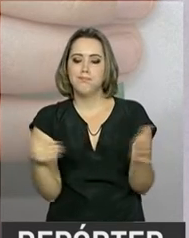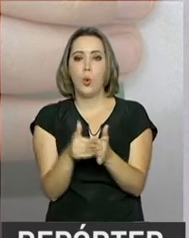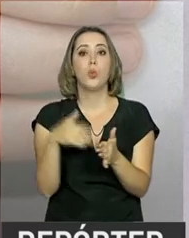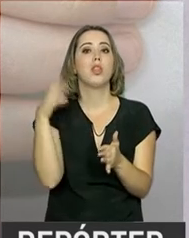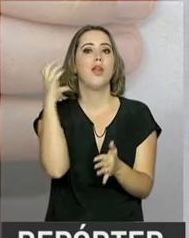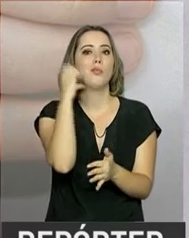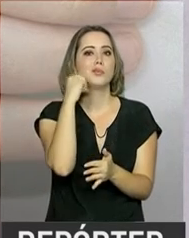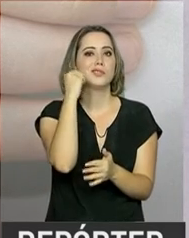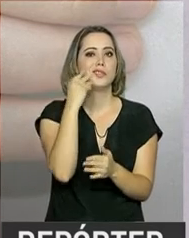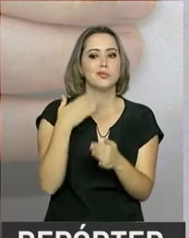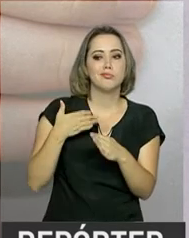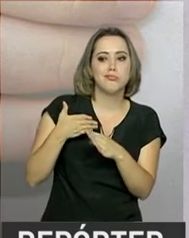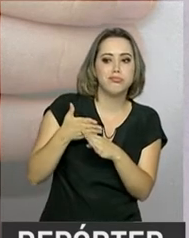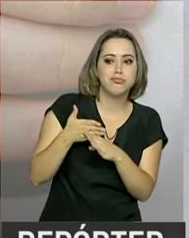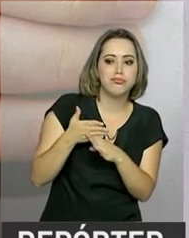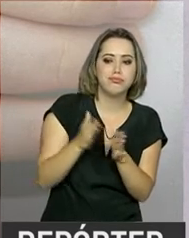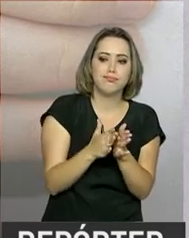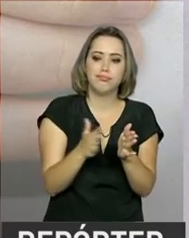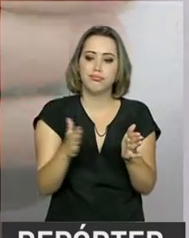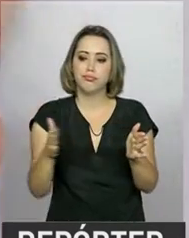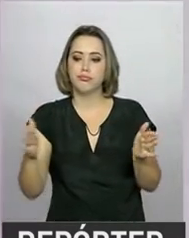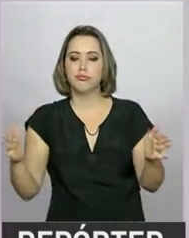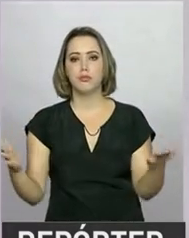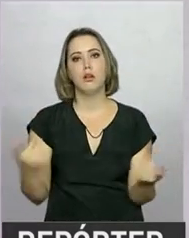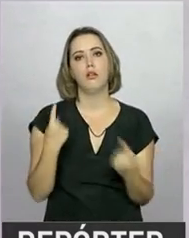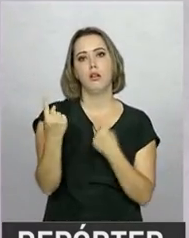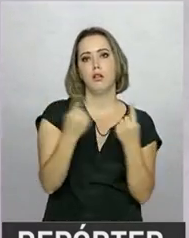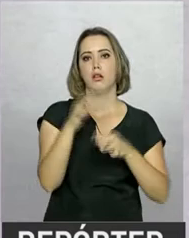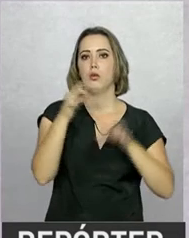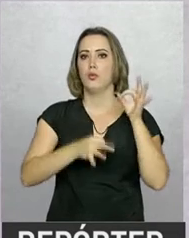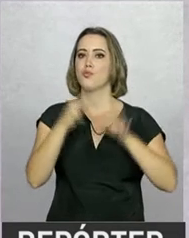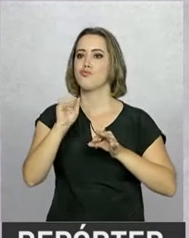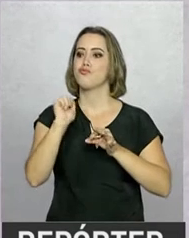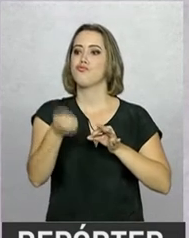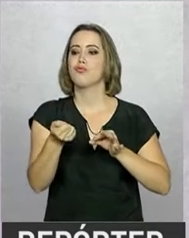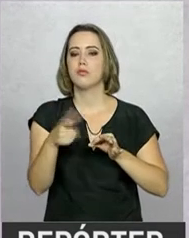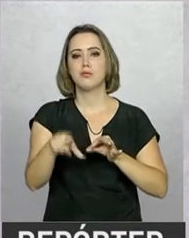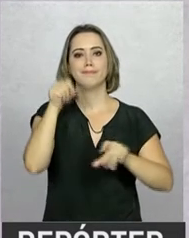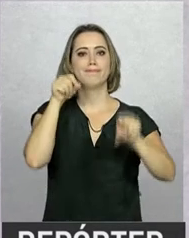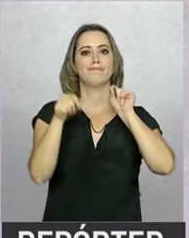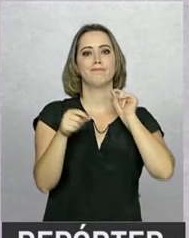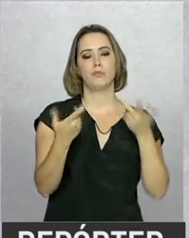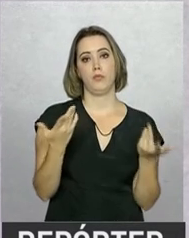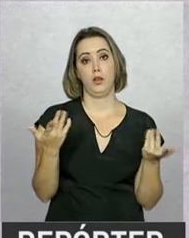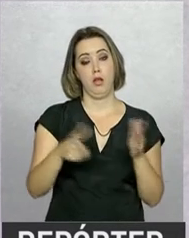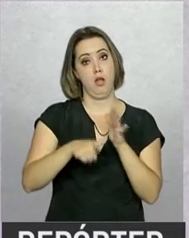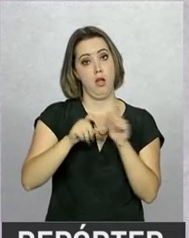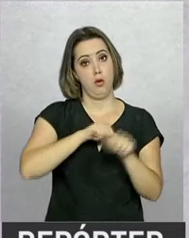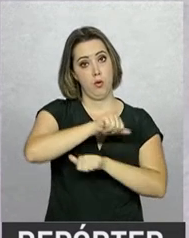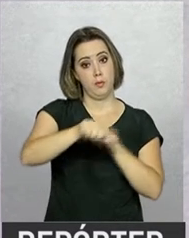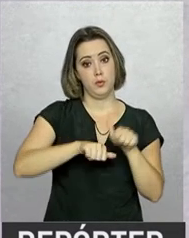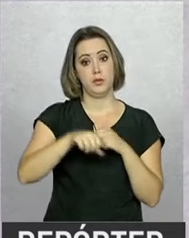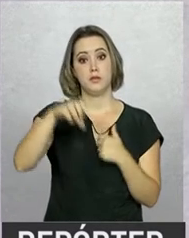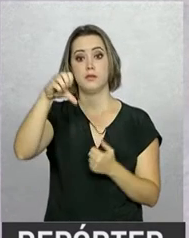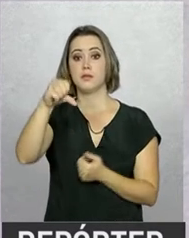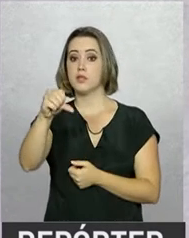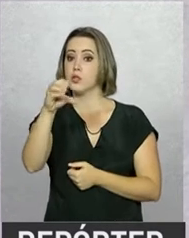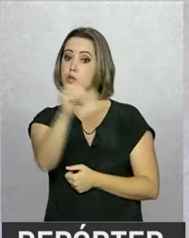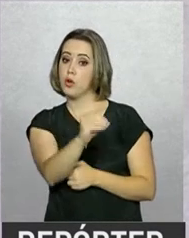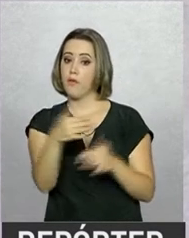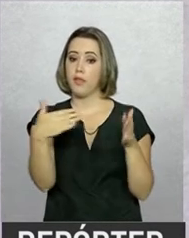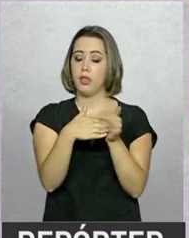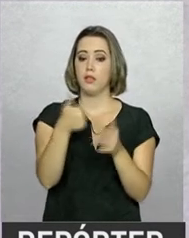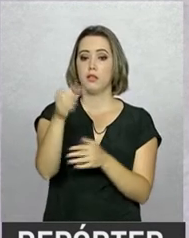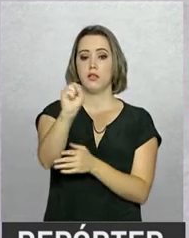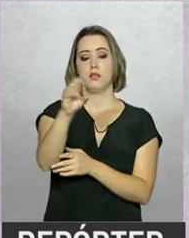caso a caso pelo juiz com a mudança o estágio de convivência será de 90 a 180 dias na adoção nacional